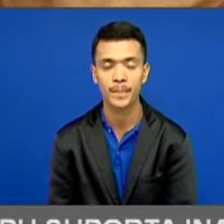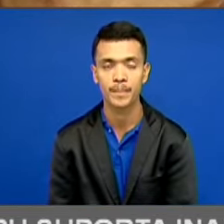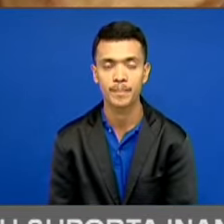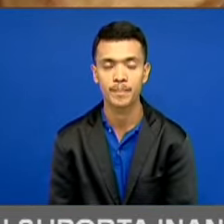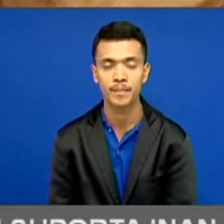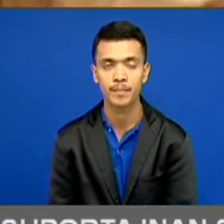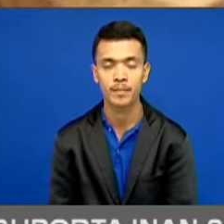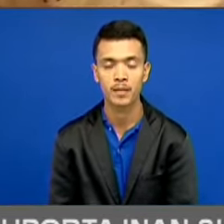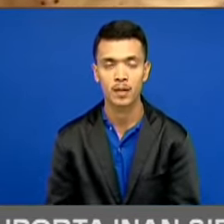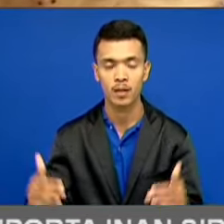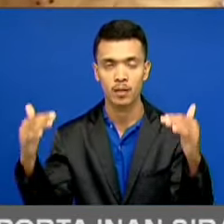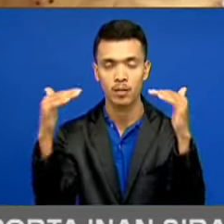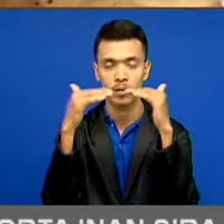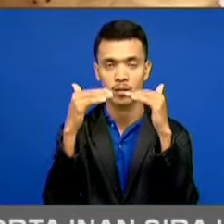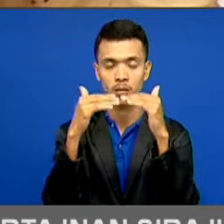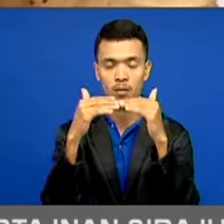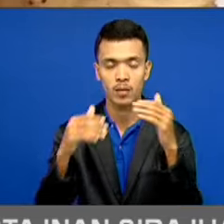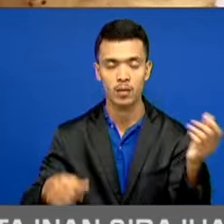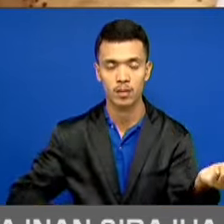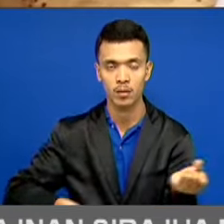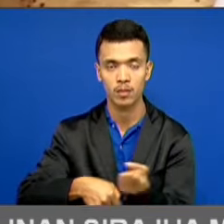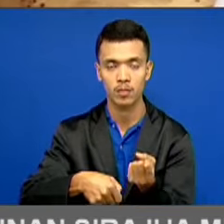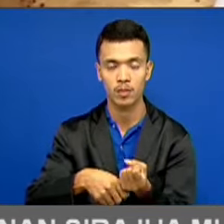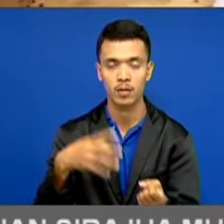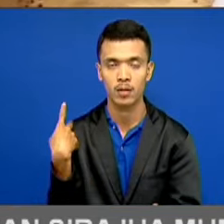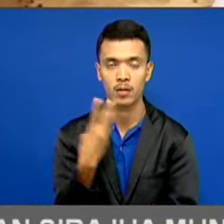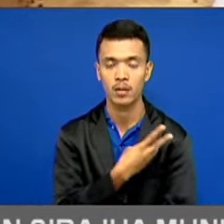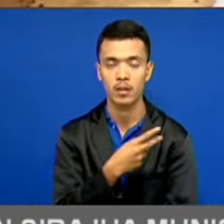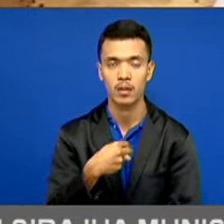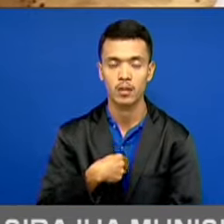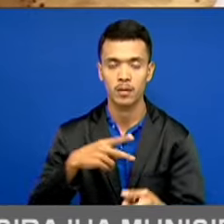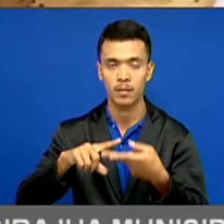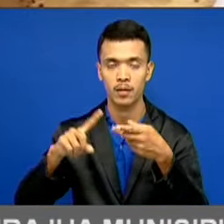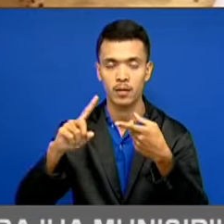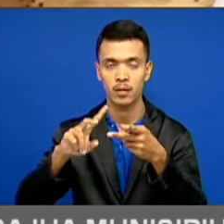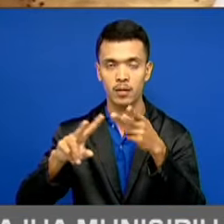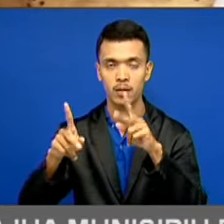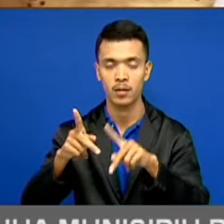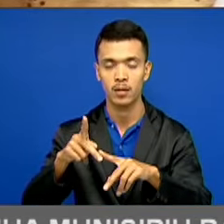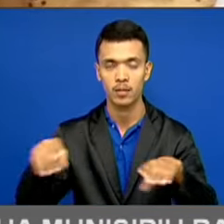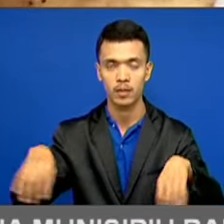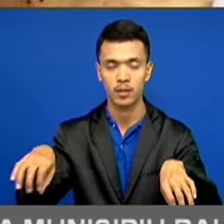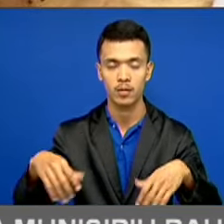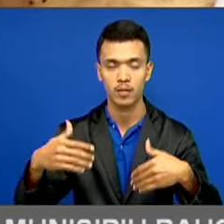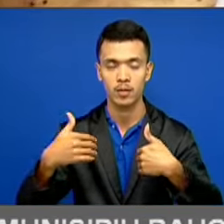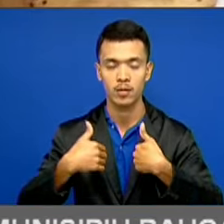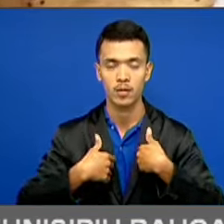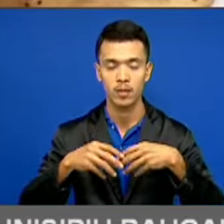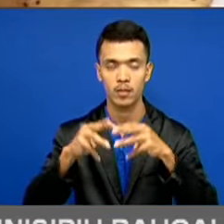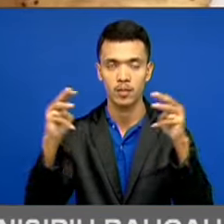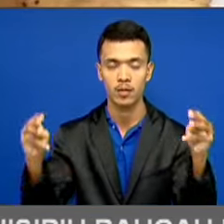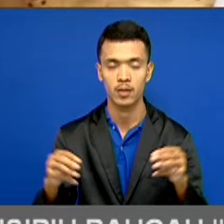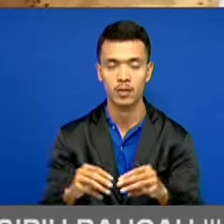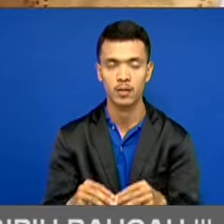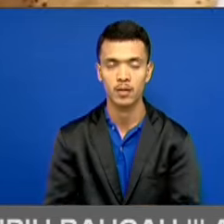tom. Fórum de alunos se reforça tanto e colaboração, serviço e a base, não contribui para transformar a mudança,